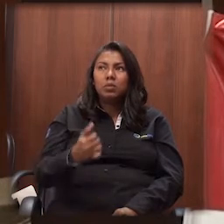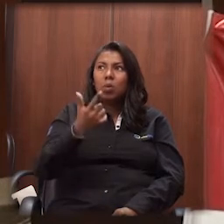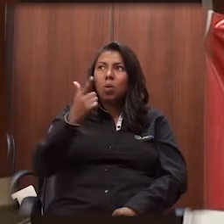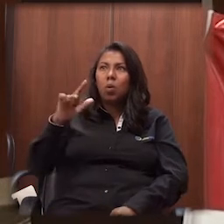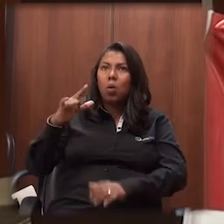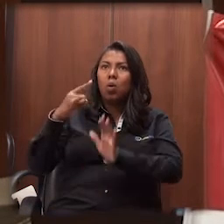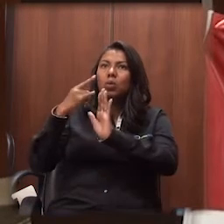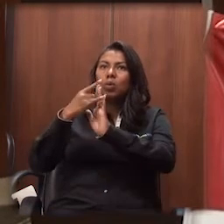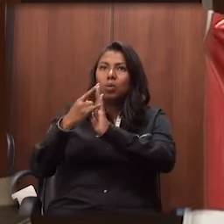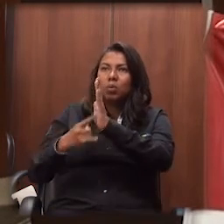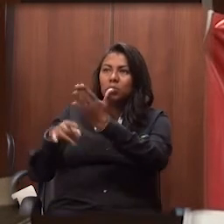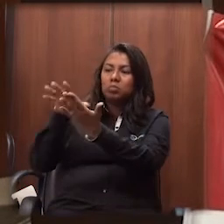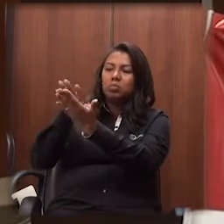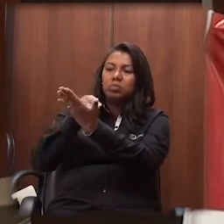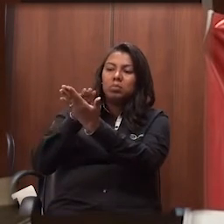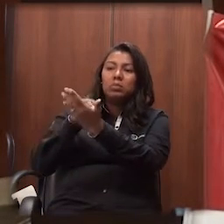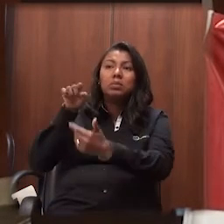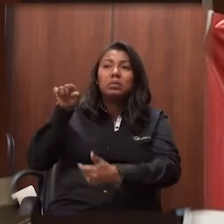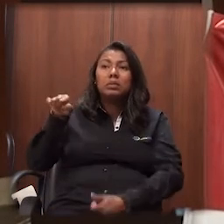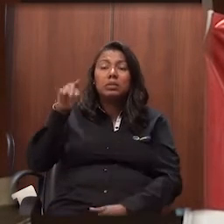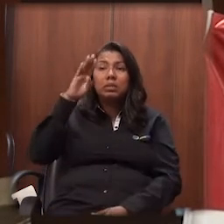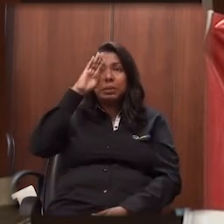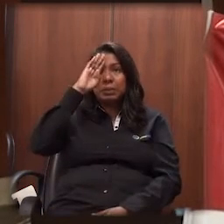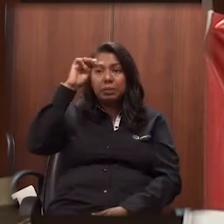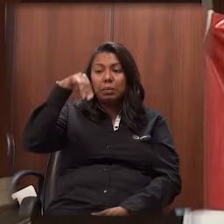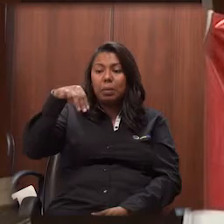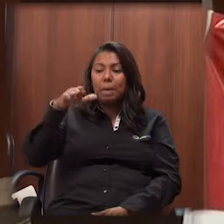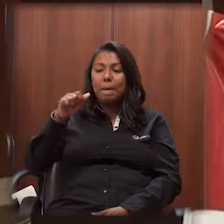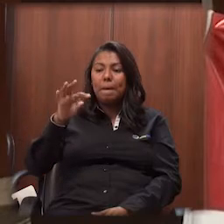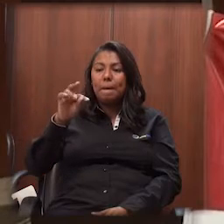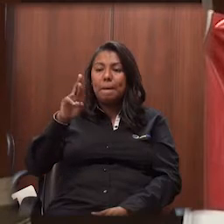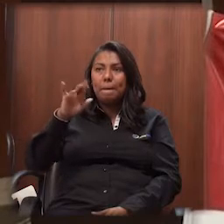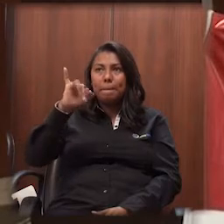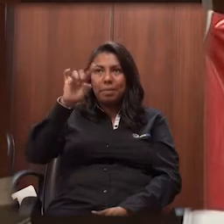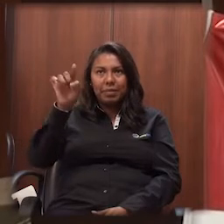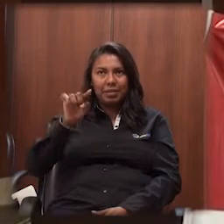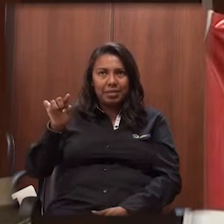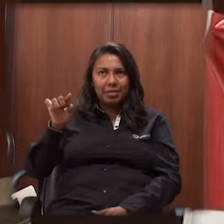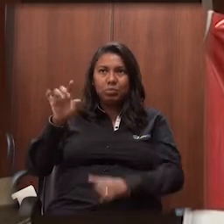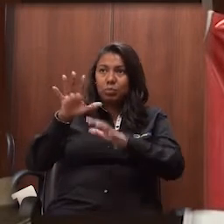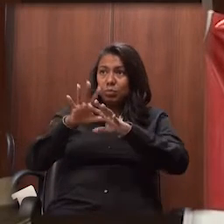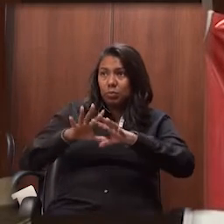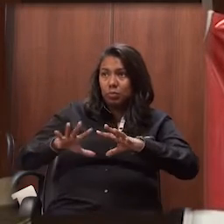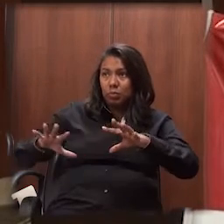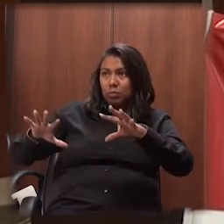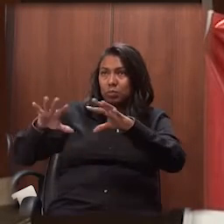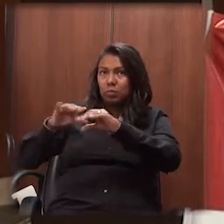uma matriz de trabalho para todo mundo que educa e é